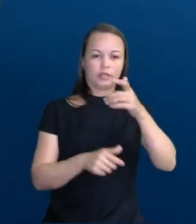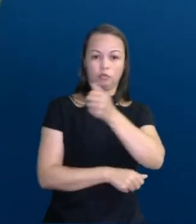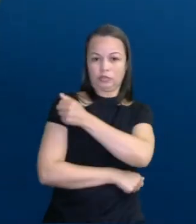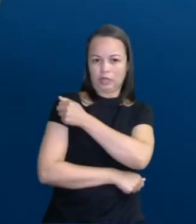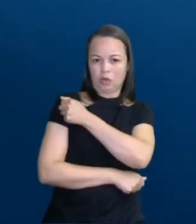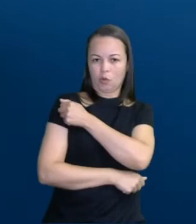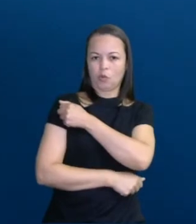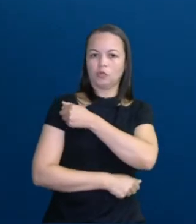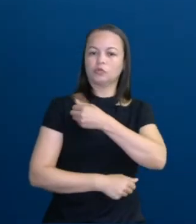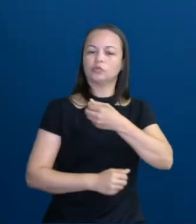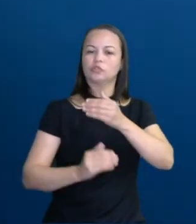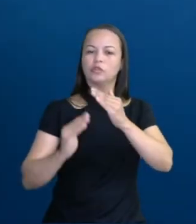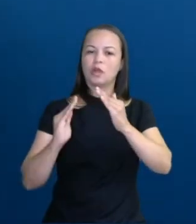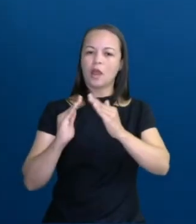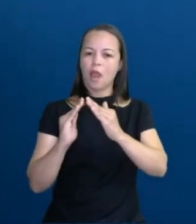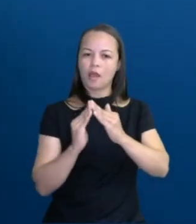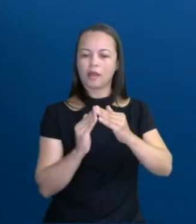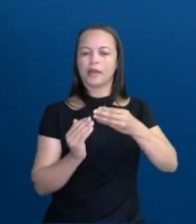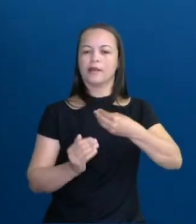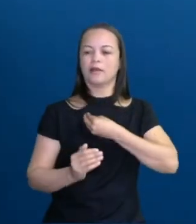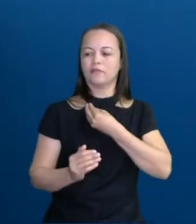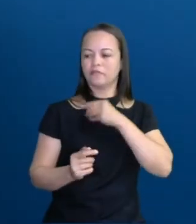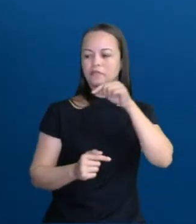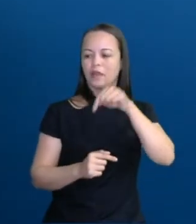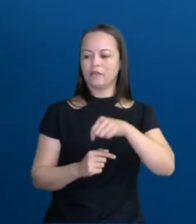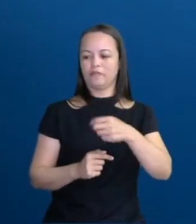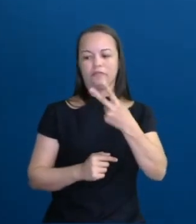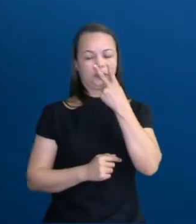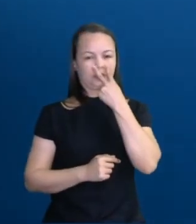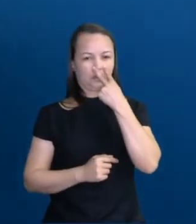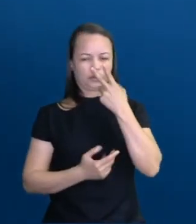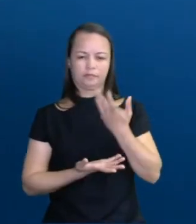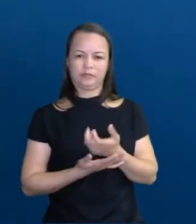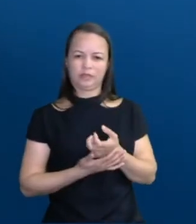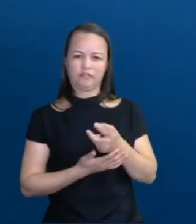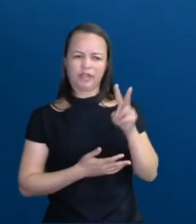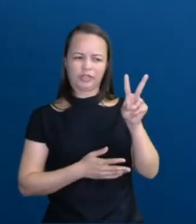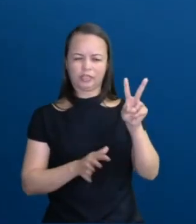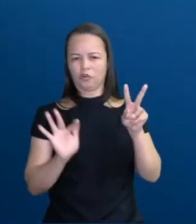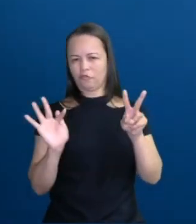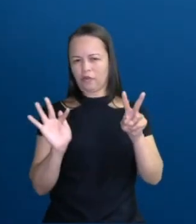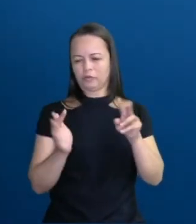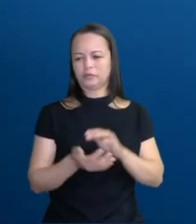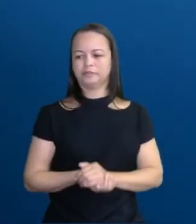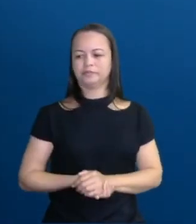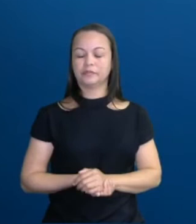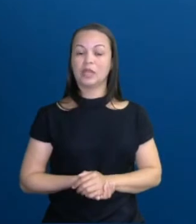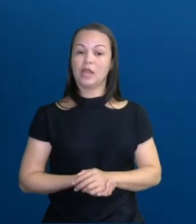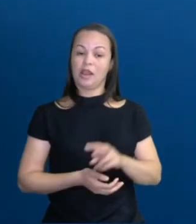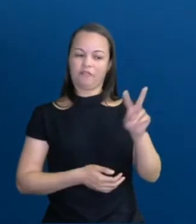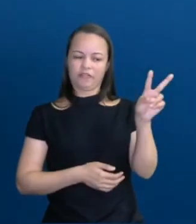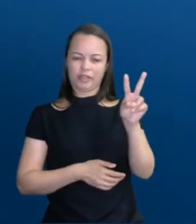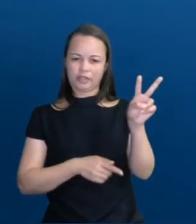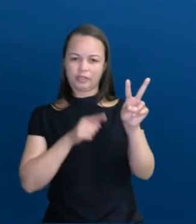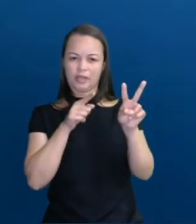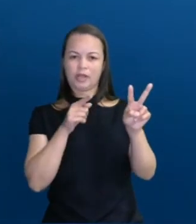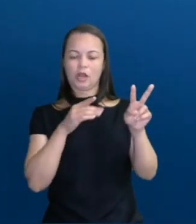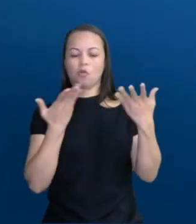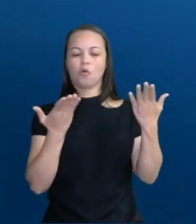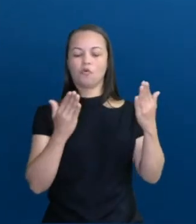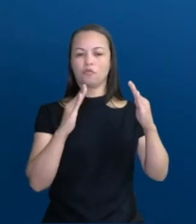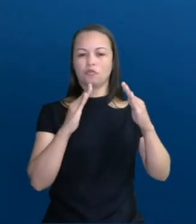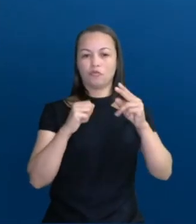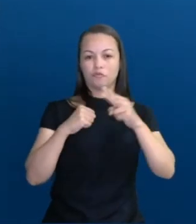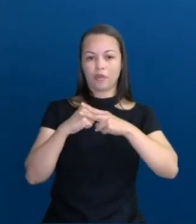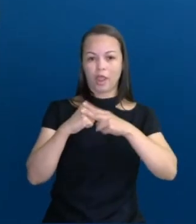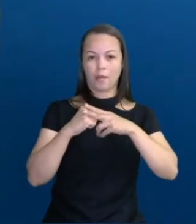Antão Então essa frase essa verdadeira ou está falsa é a cadeira porque com os verbos morar